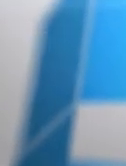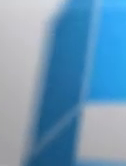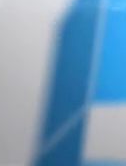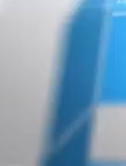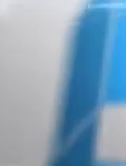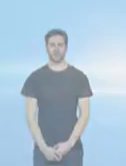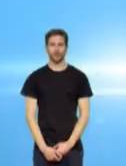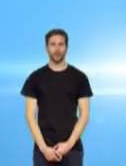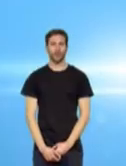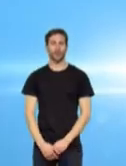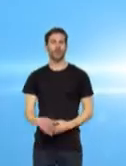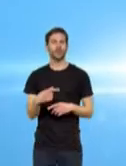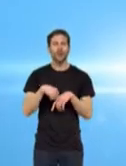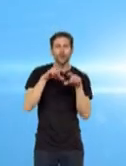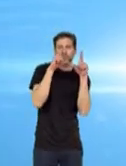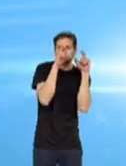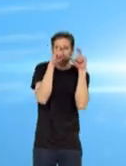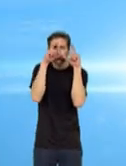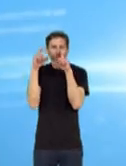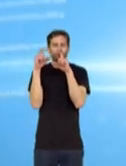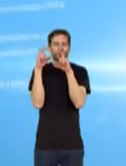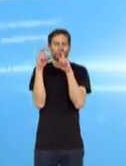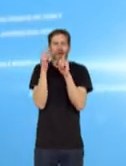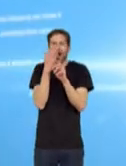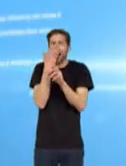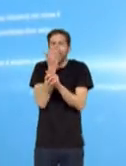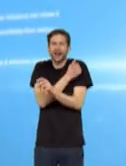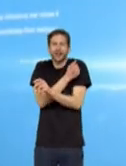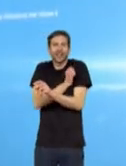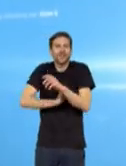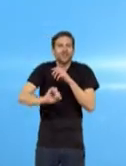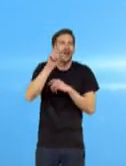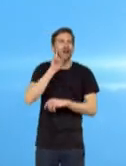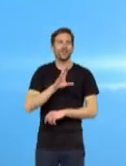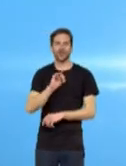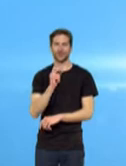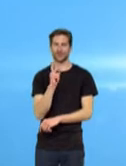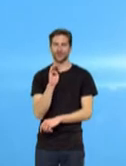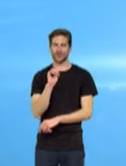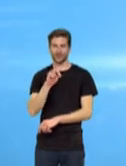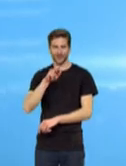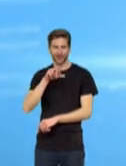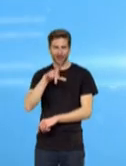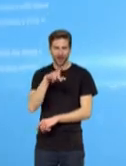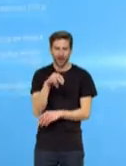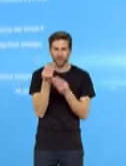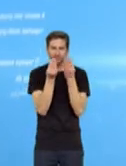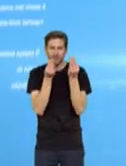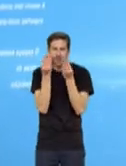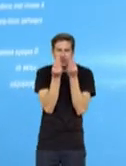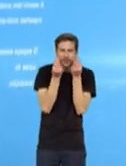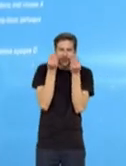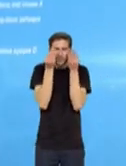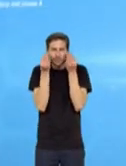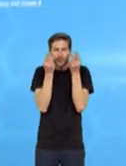Action. A fotografia, sobretudo, a sua casa. Susana Paiva construiu o seu olhar de fotógrafa através